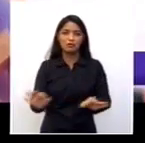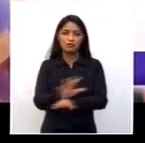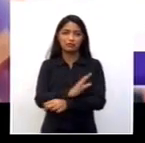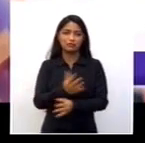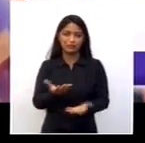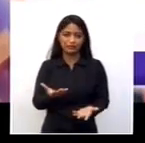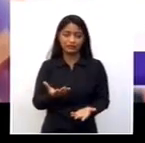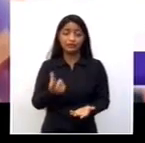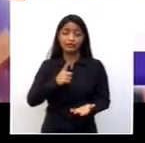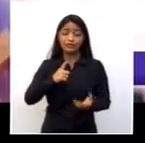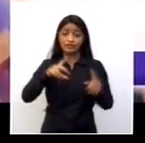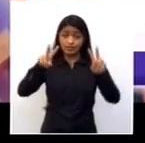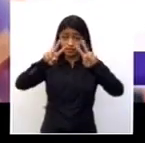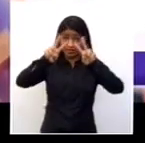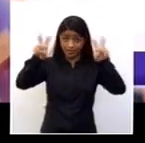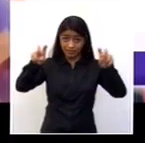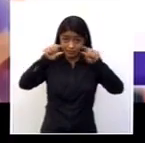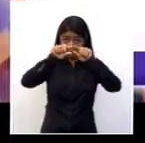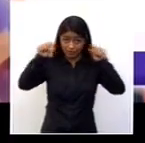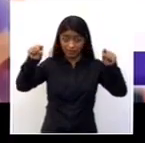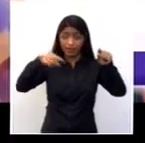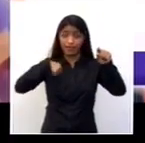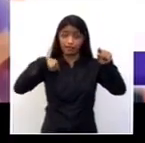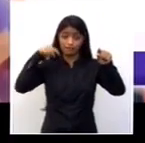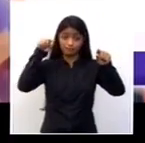provisório. E eu venho aqui e vou alterando.